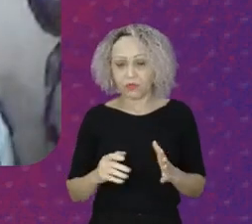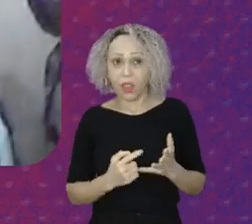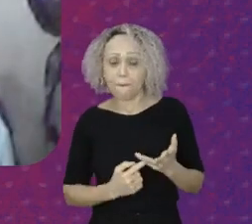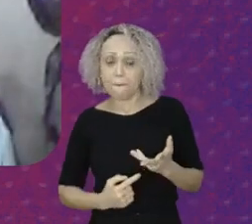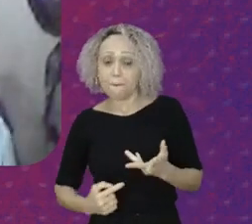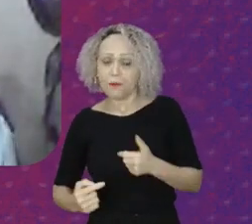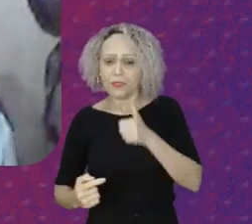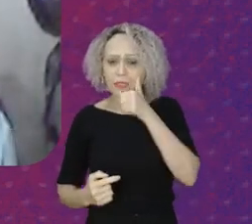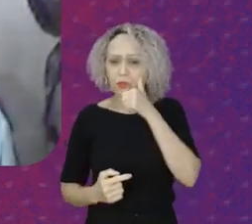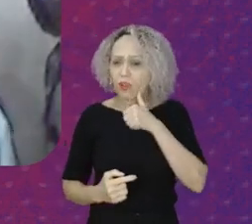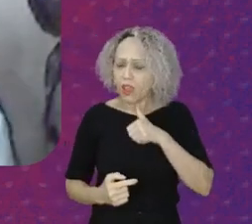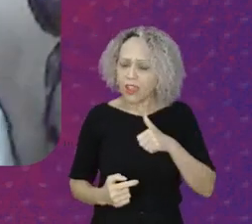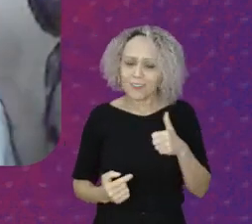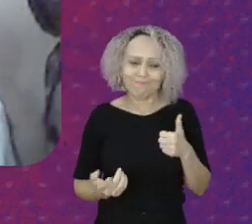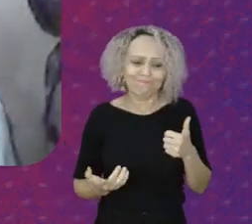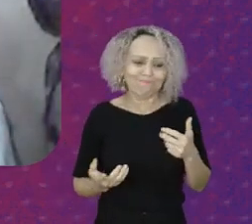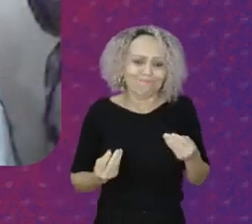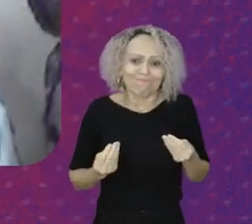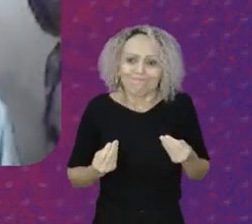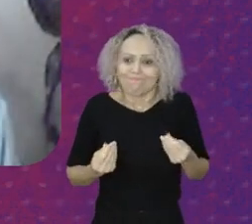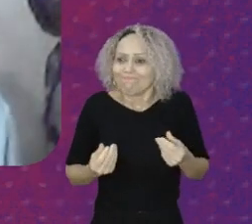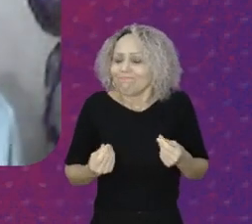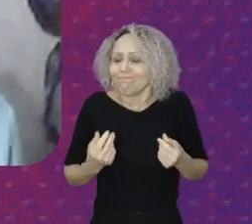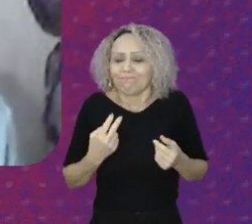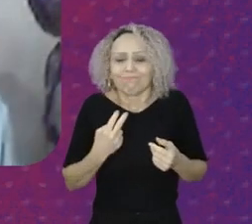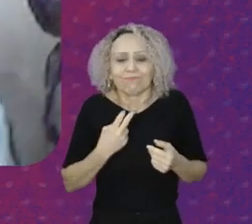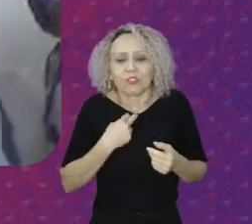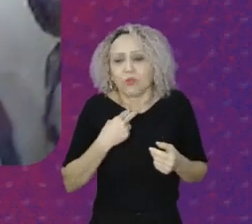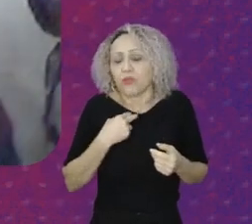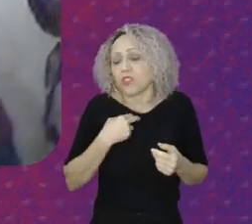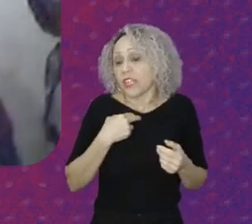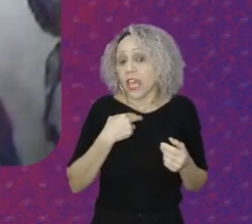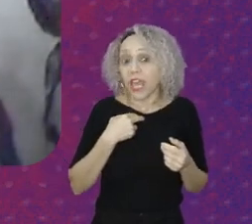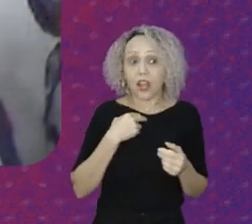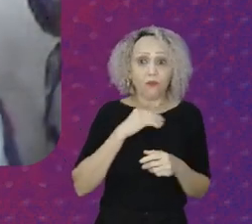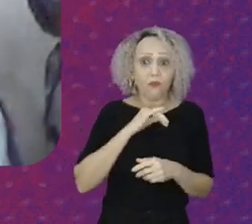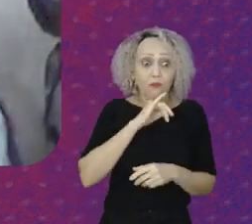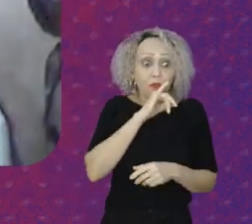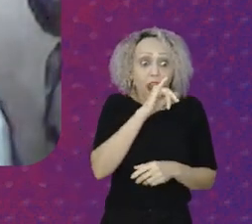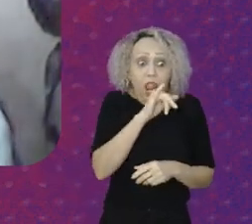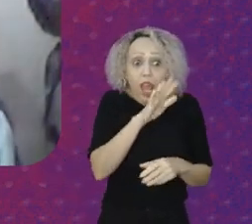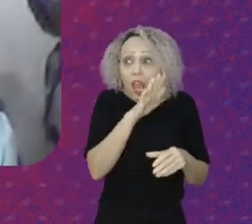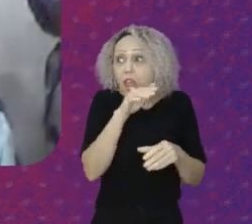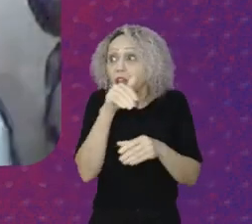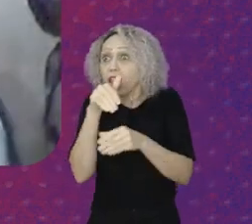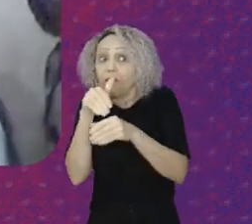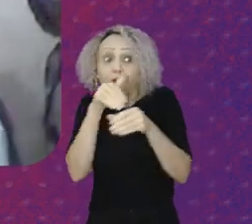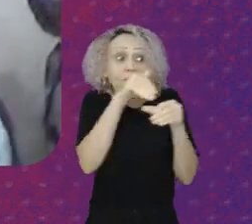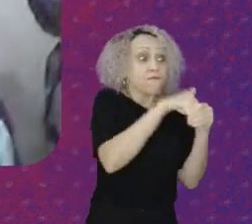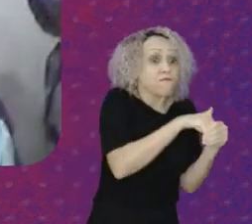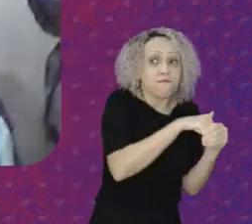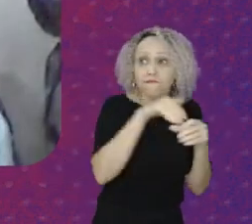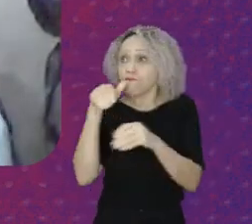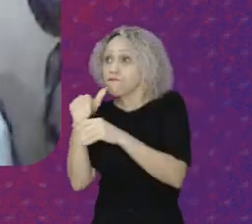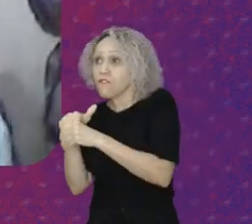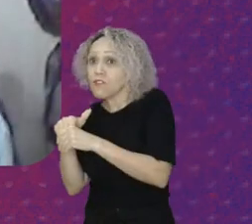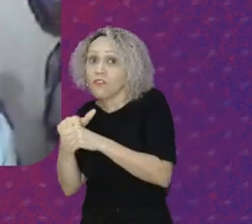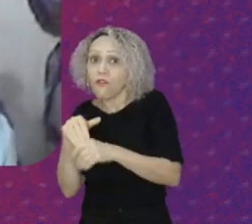expressar o seu voto para não criar problema nem na sua casa, nem na sua igreja, mas foi muito